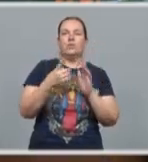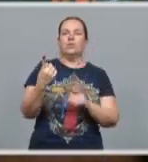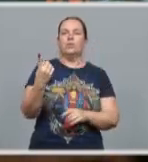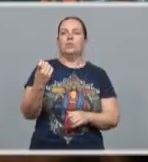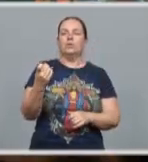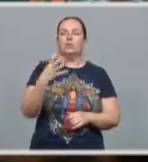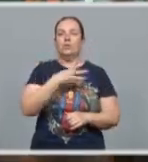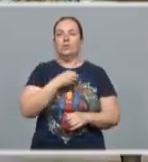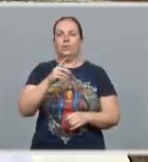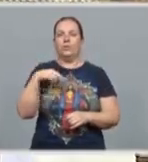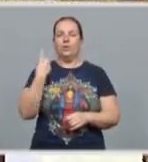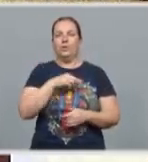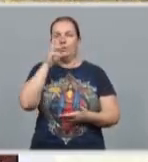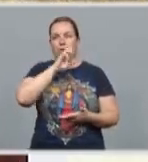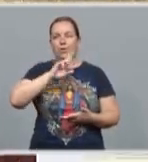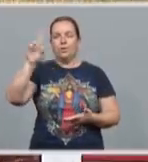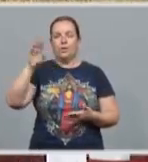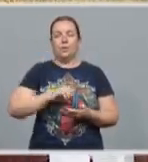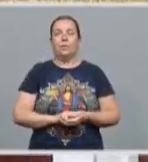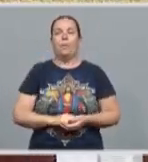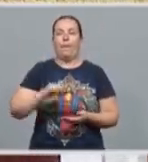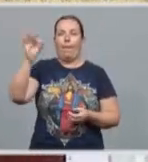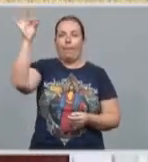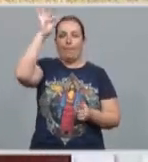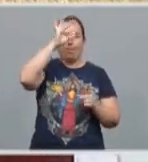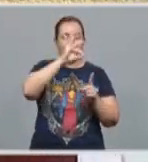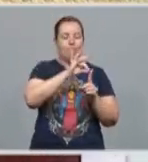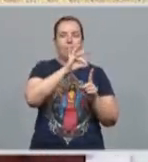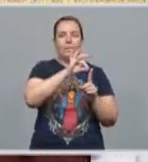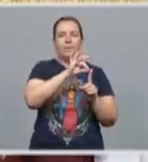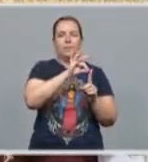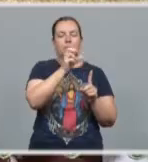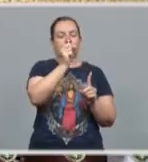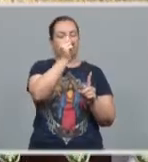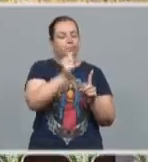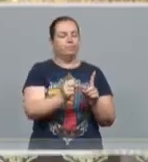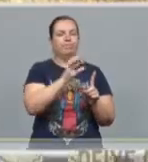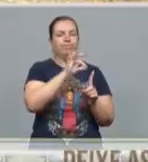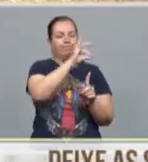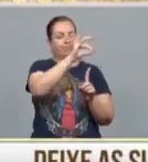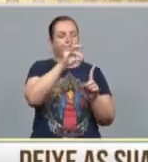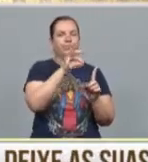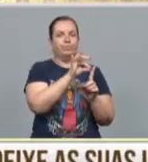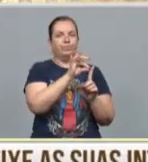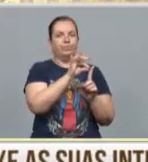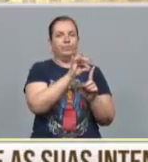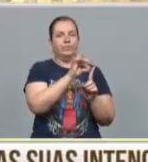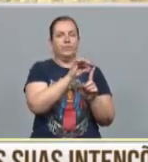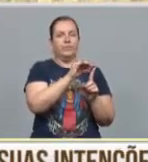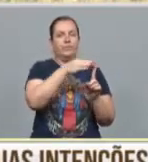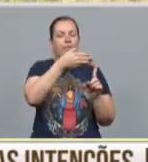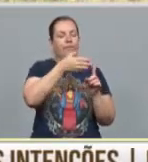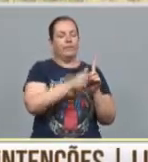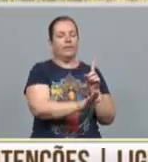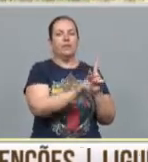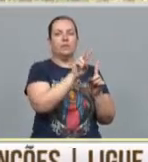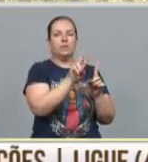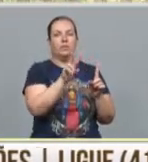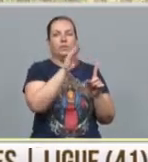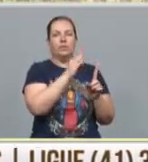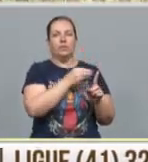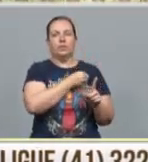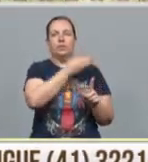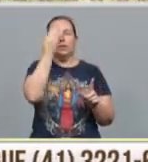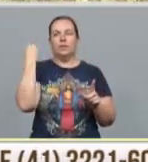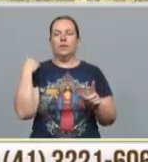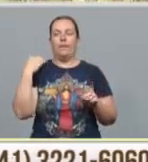Jesus Cristo, seu único Filho, nosso Senhor, que foi concebido pelo poder do Espírito Santo, nasceu